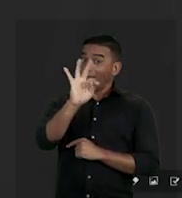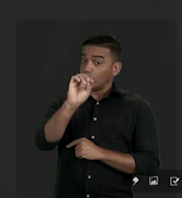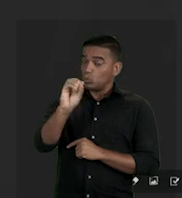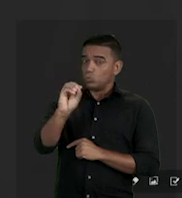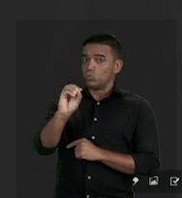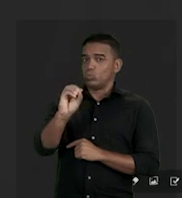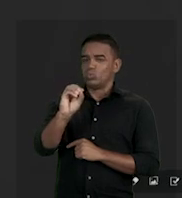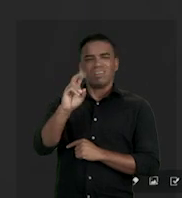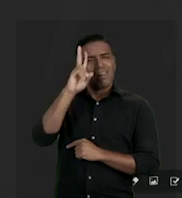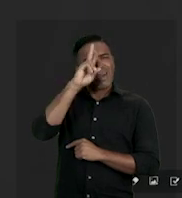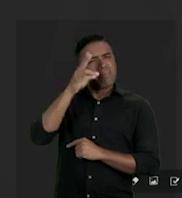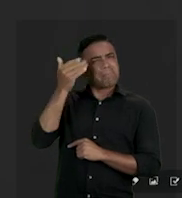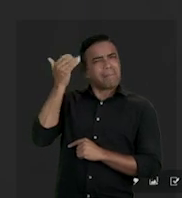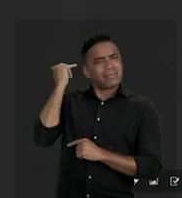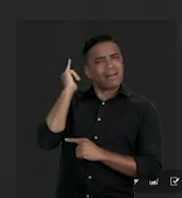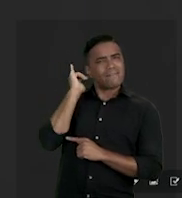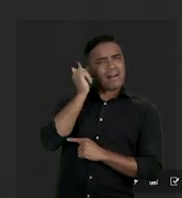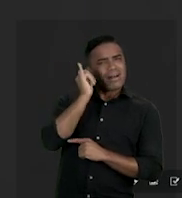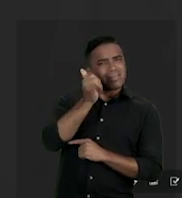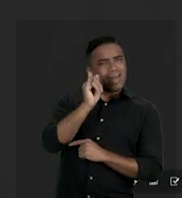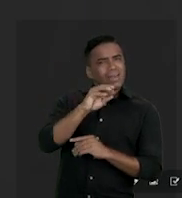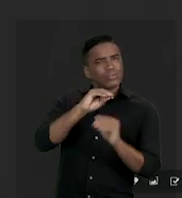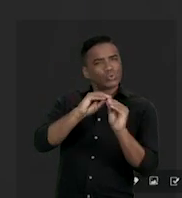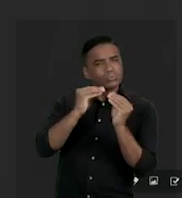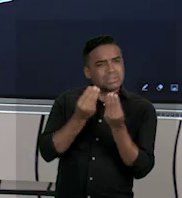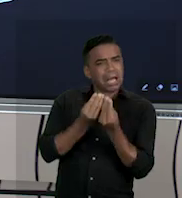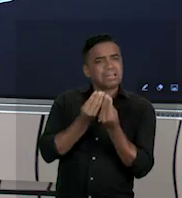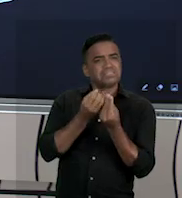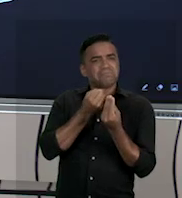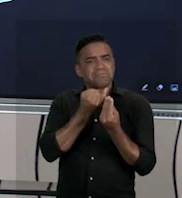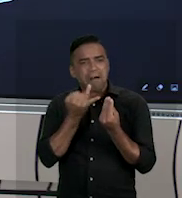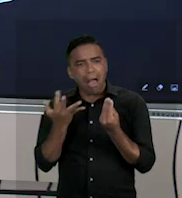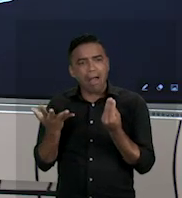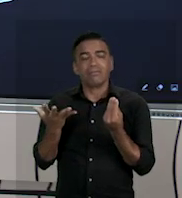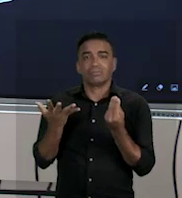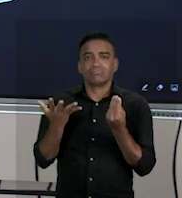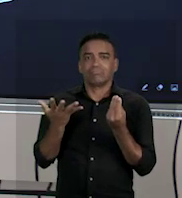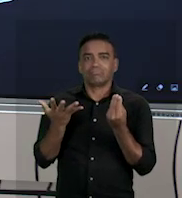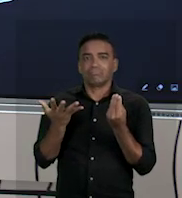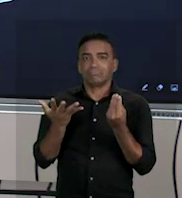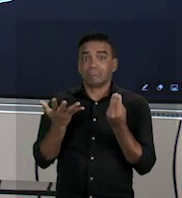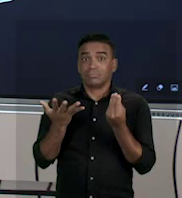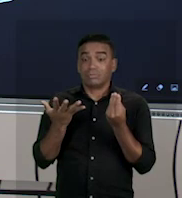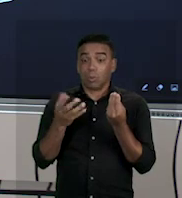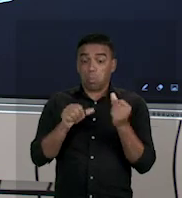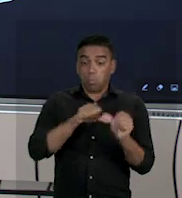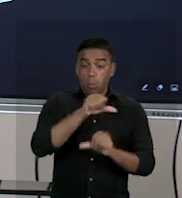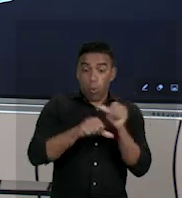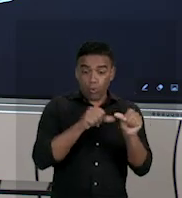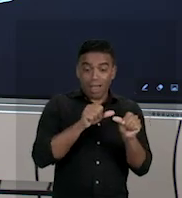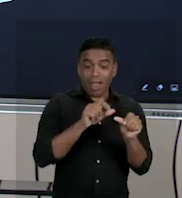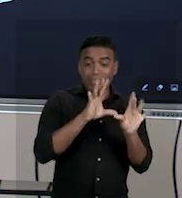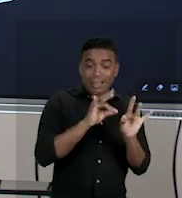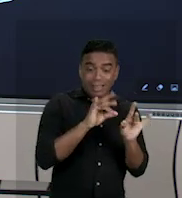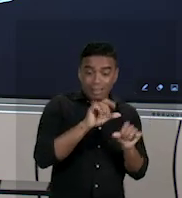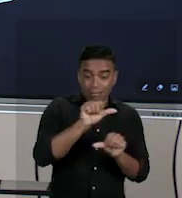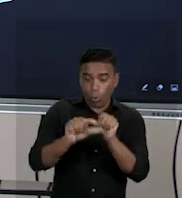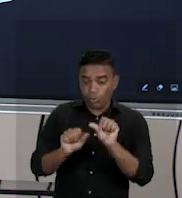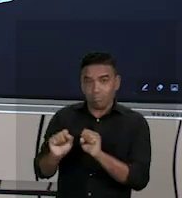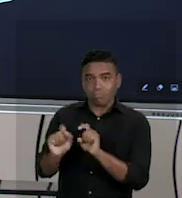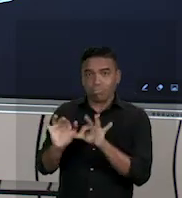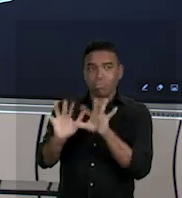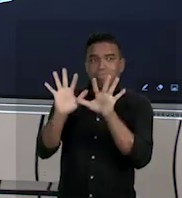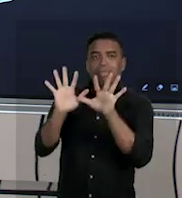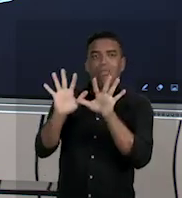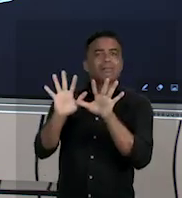gente começou a trabalhar, eu falei várias substâncias? Bom, quando essas substâncias passam para o estado gasoso, se elas têm uma tendência